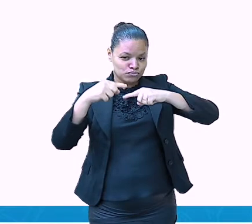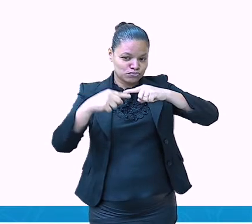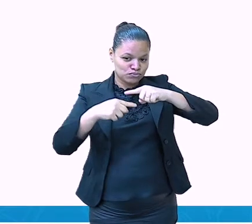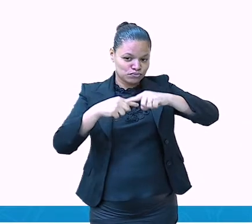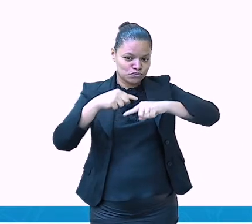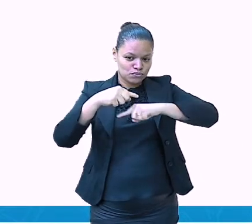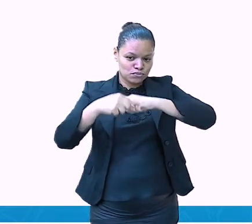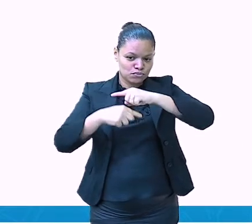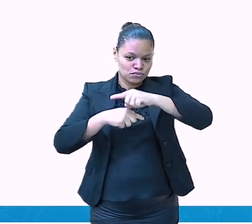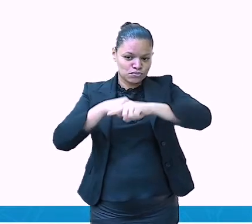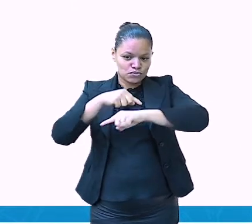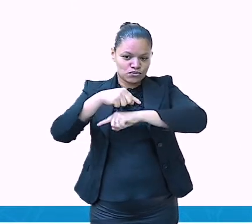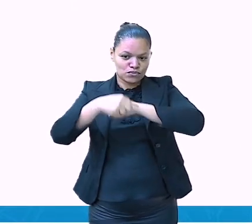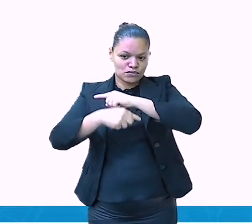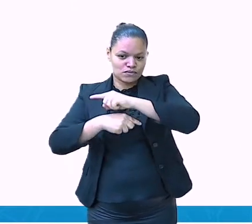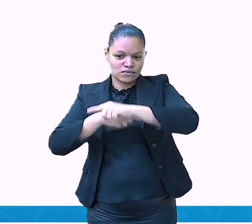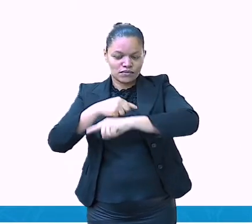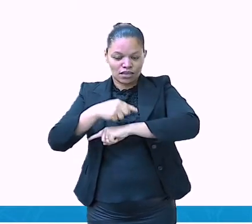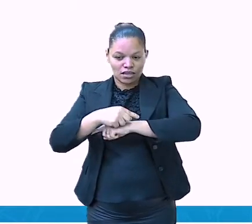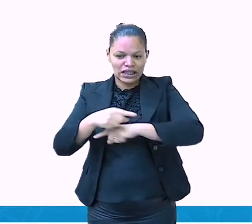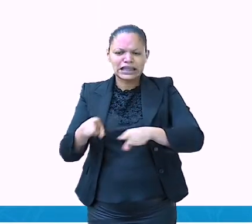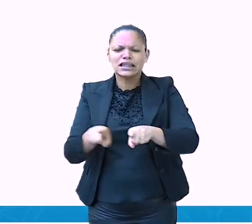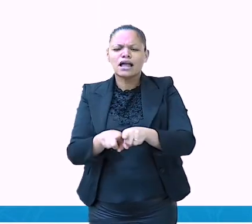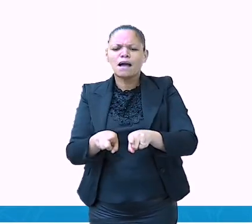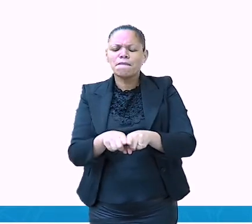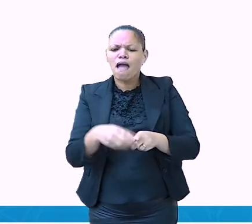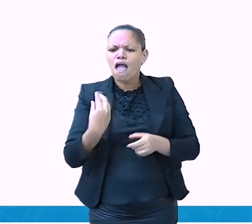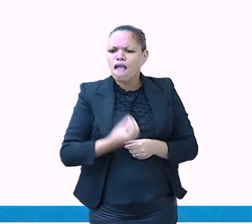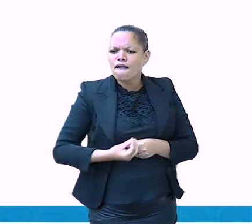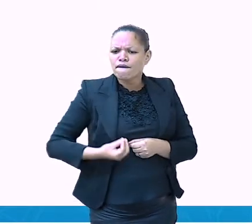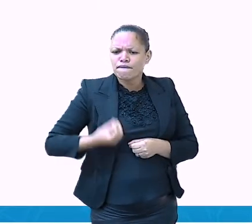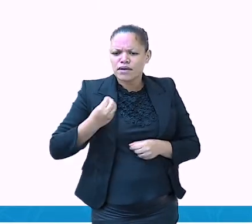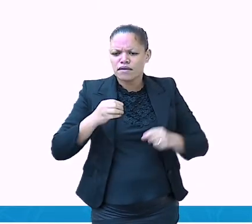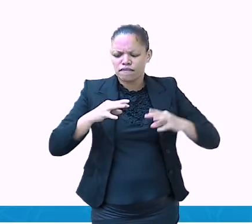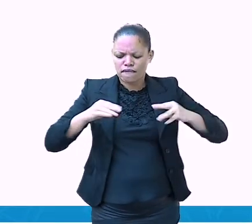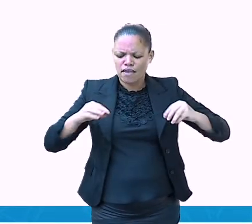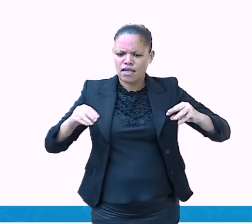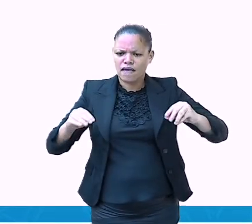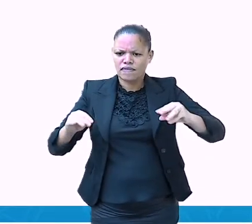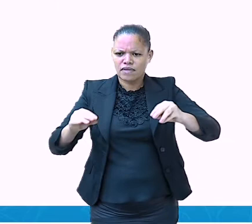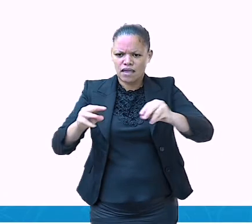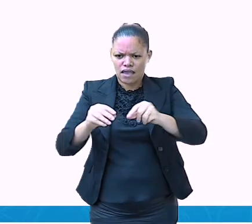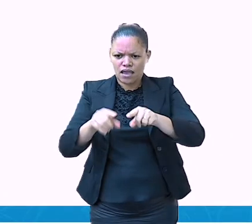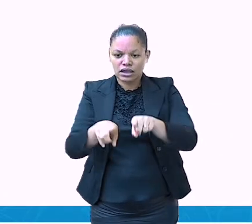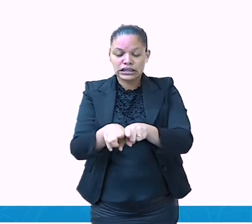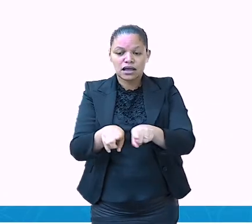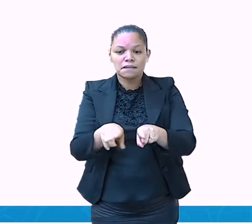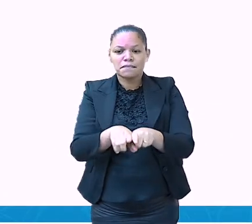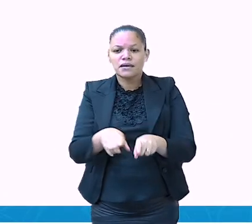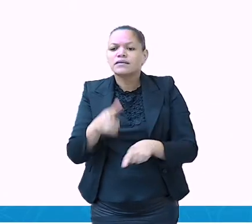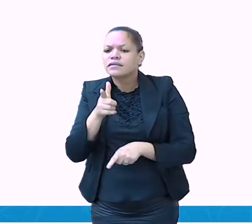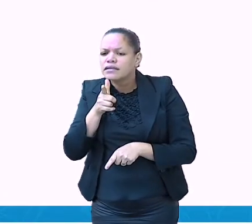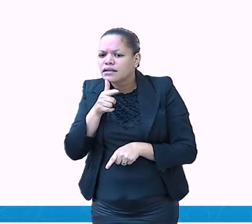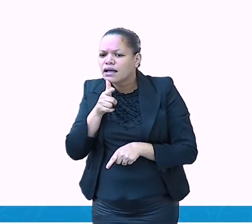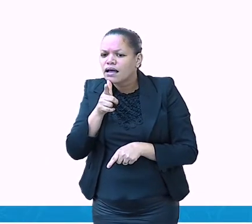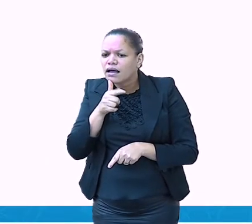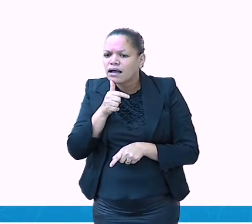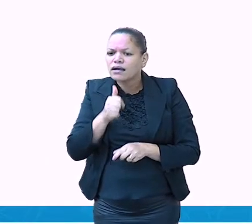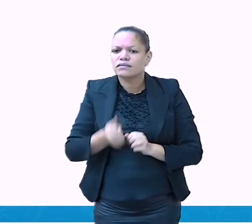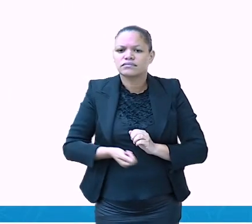tanto terrestres quanto aquáticos. Então, eles podem viver na terra e na água.